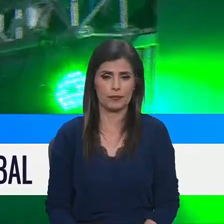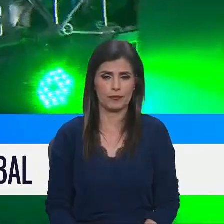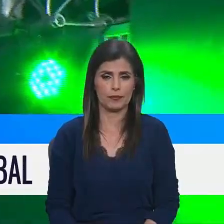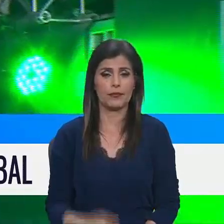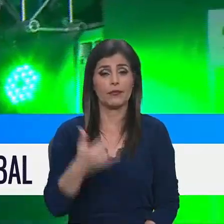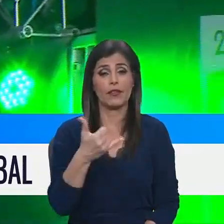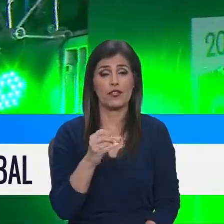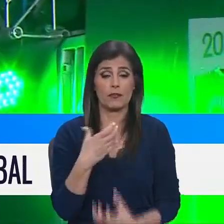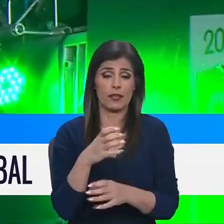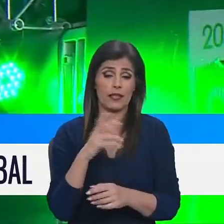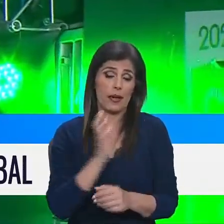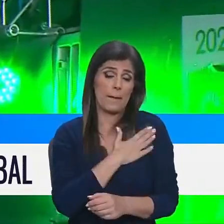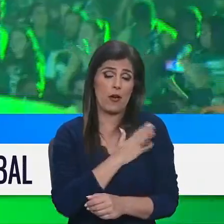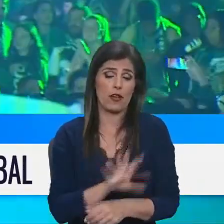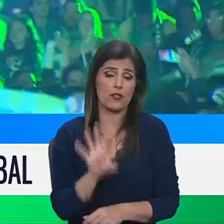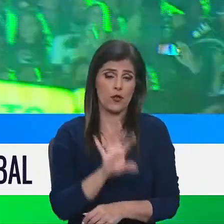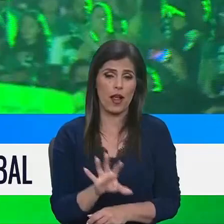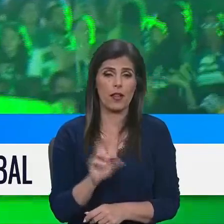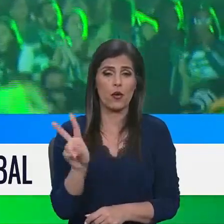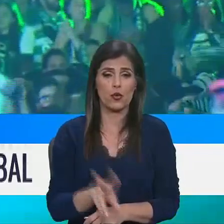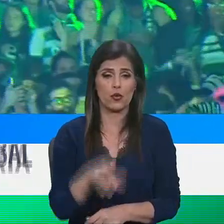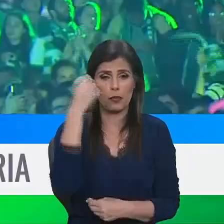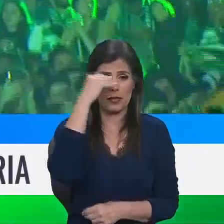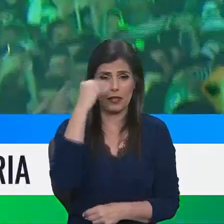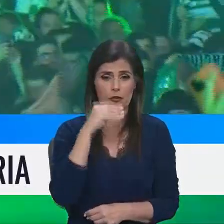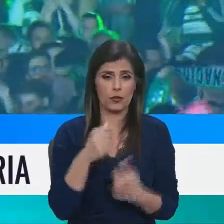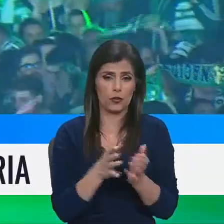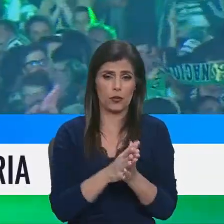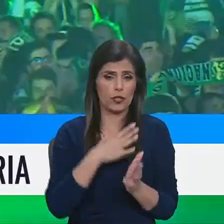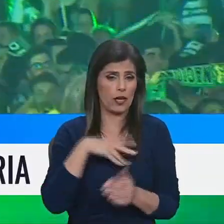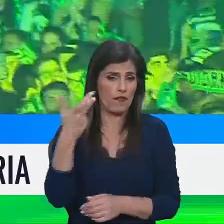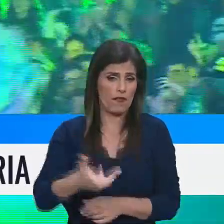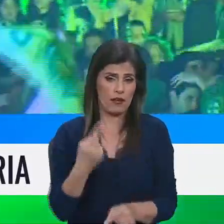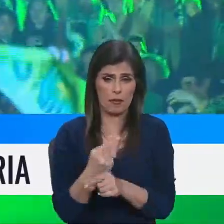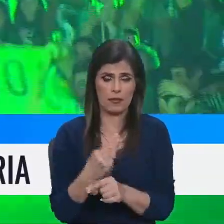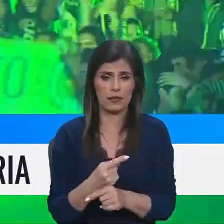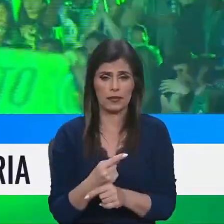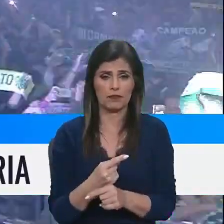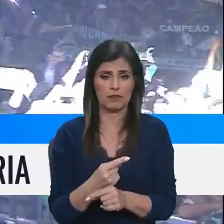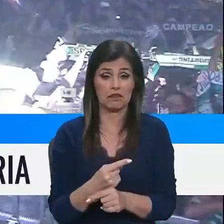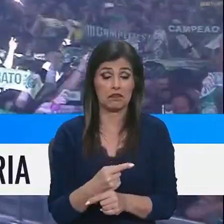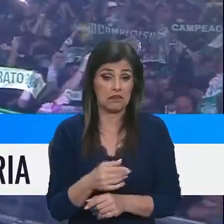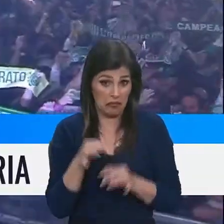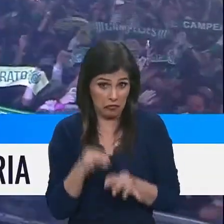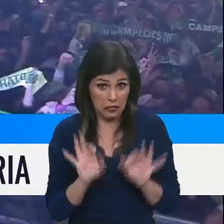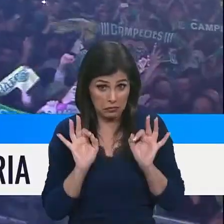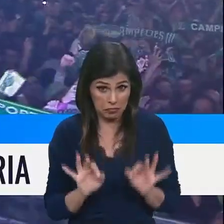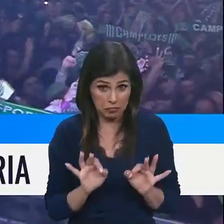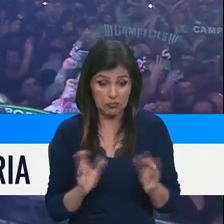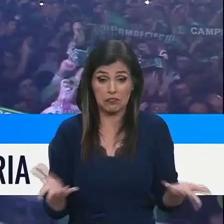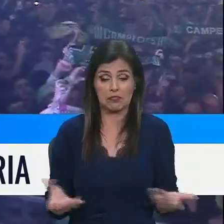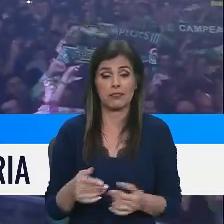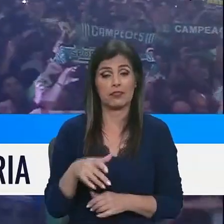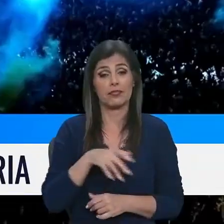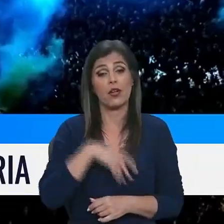20º título de campeão nacional, o segundo para o treinador que todos querem que fique. E será que fica mesmo? Amorim usou